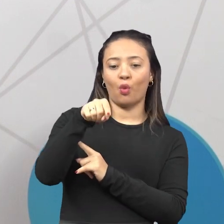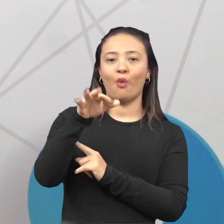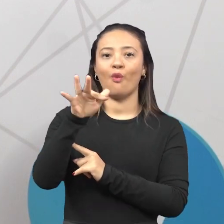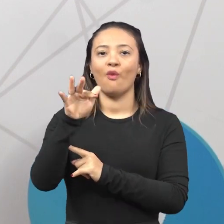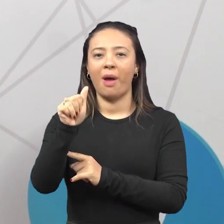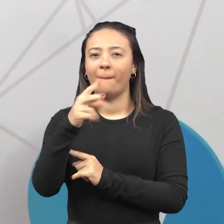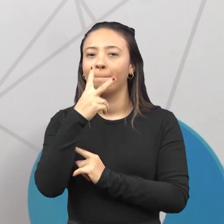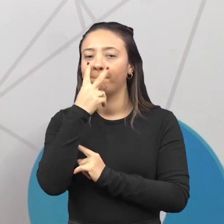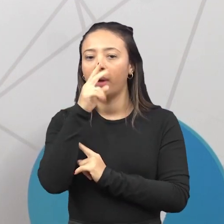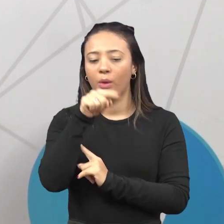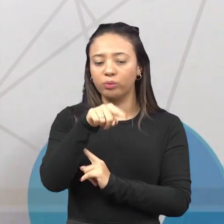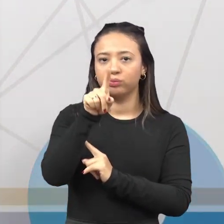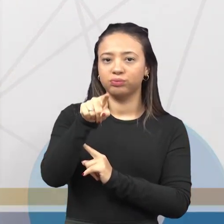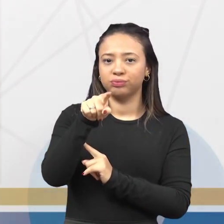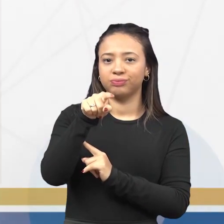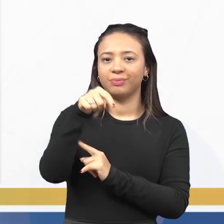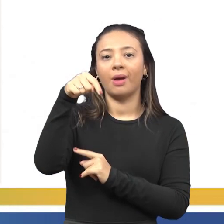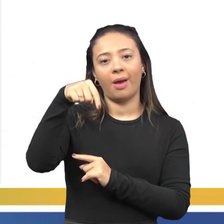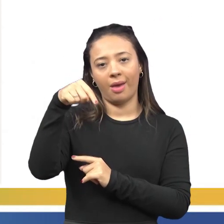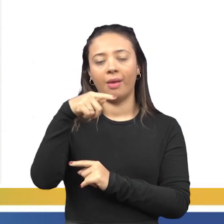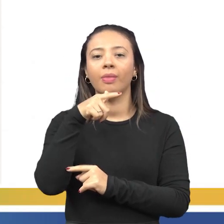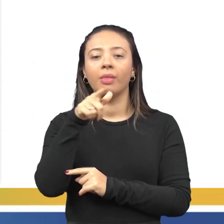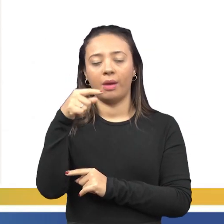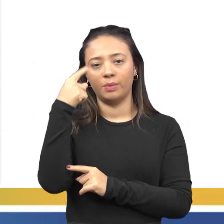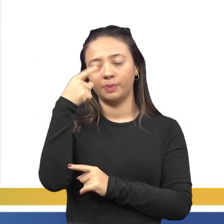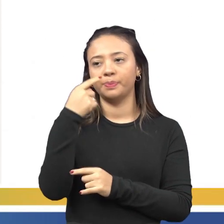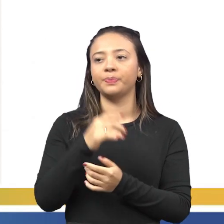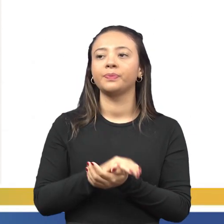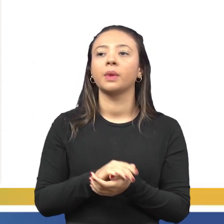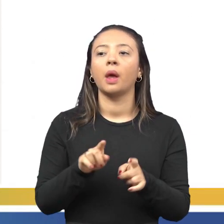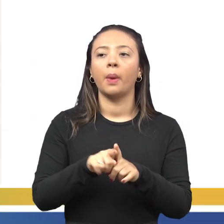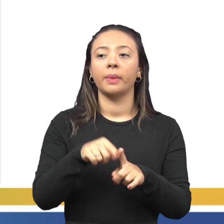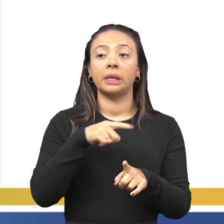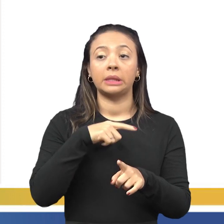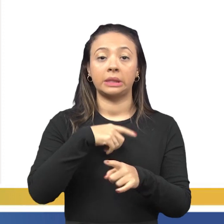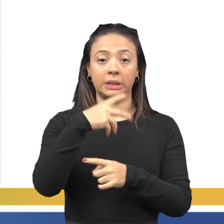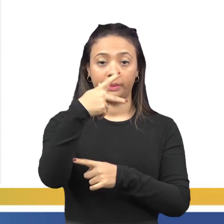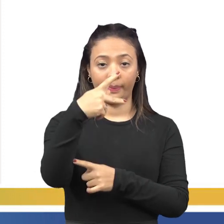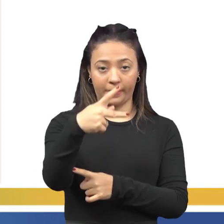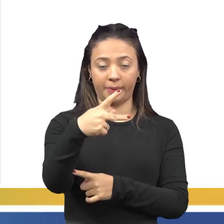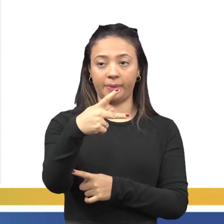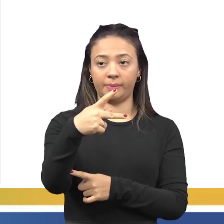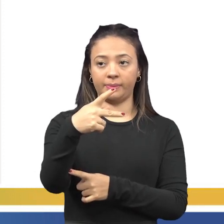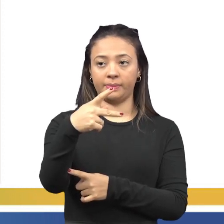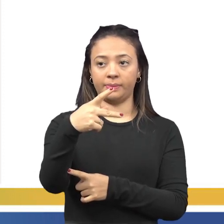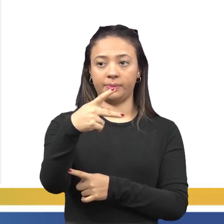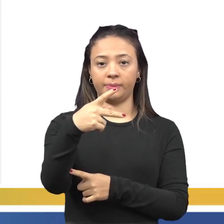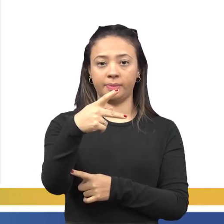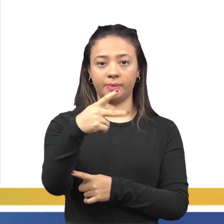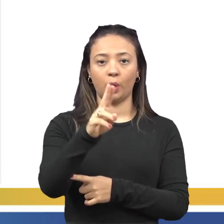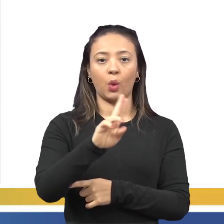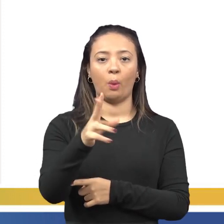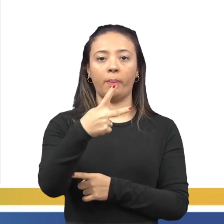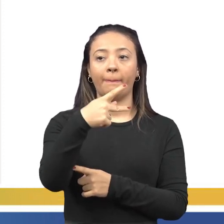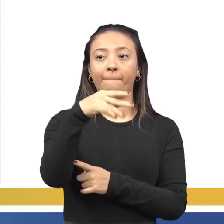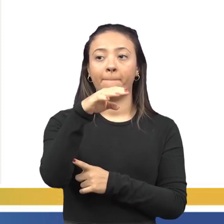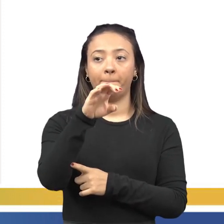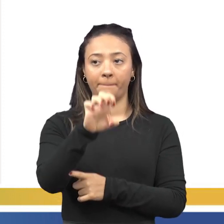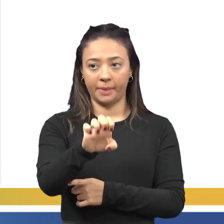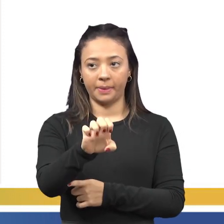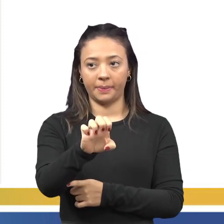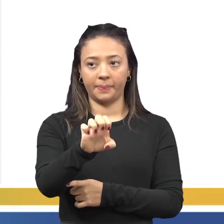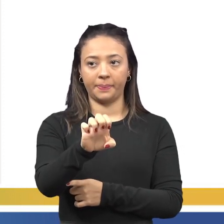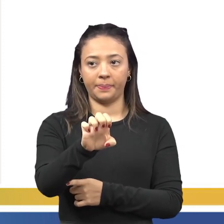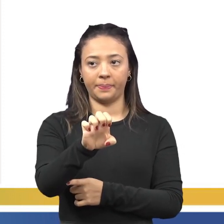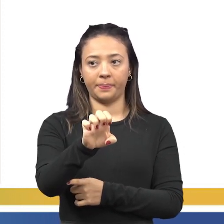sonzinho fechado. Eu tenho a letra P, certo? Que também é igual, ó, como vimos da B, bilabial, lábio com lábio se toca,